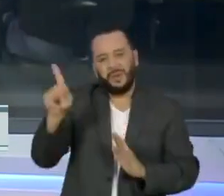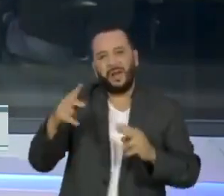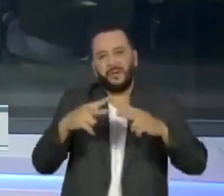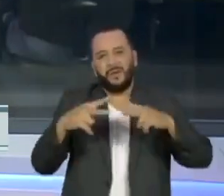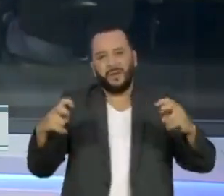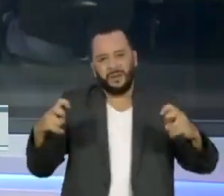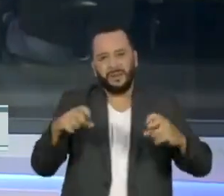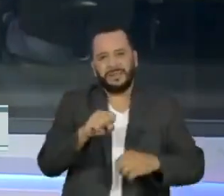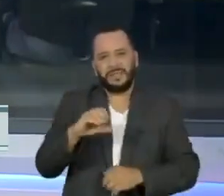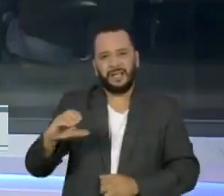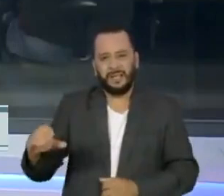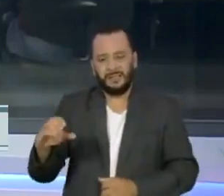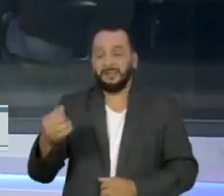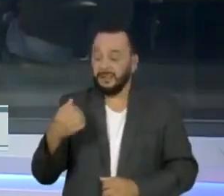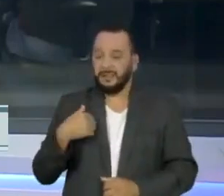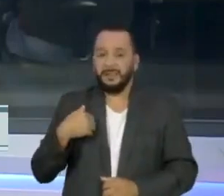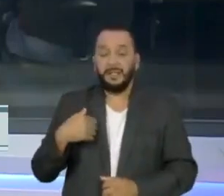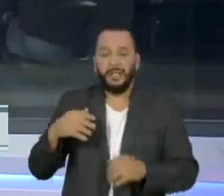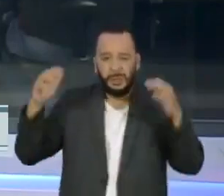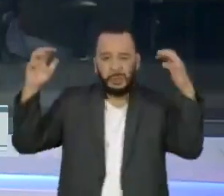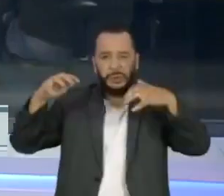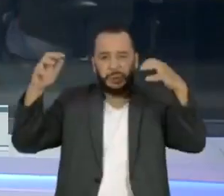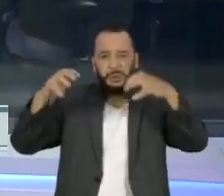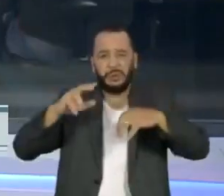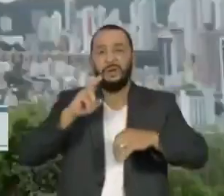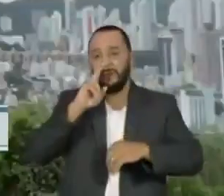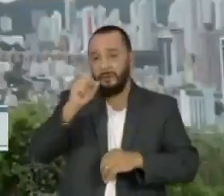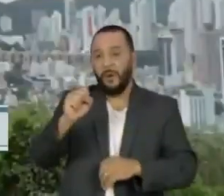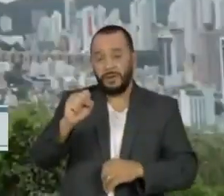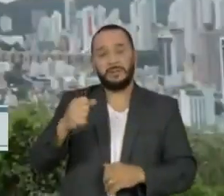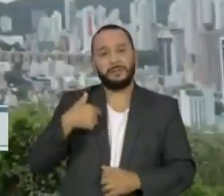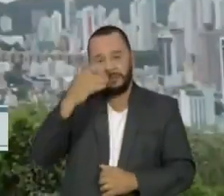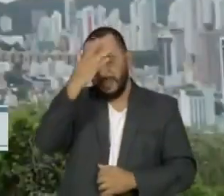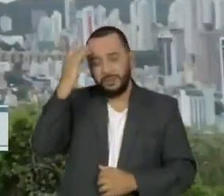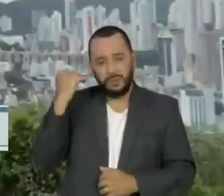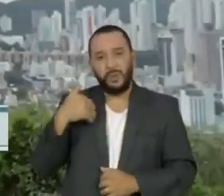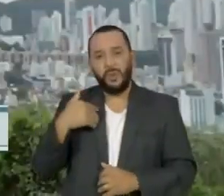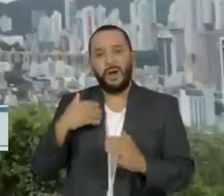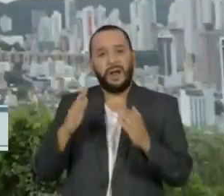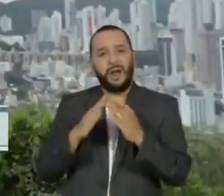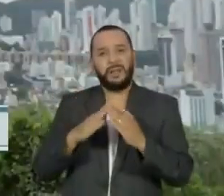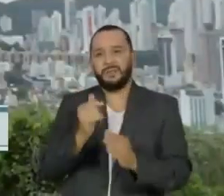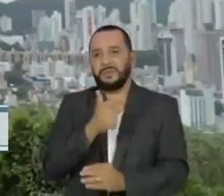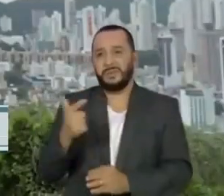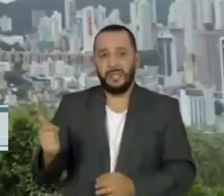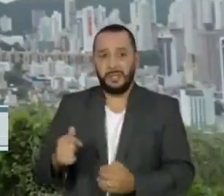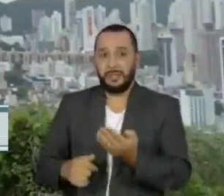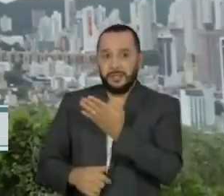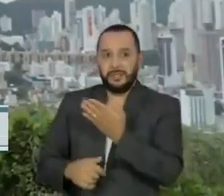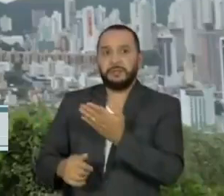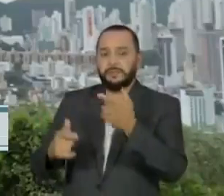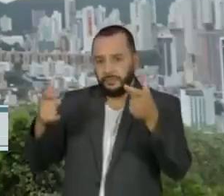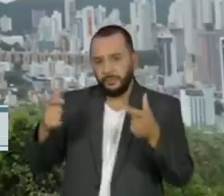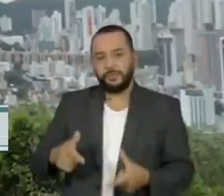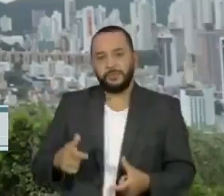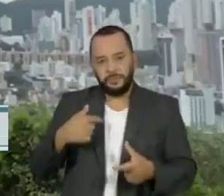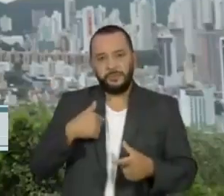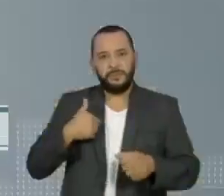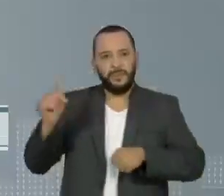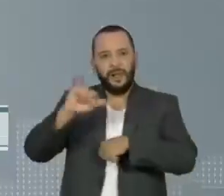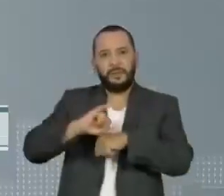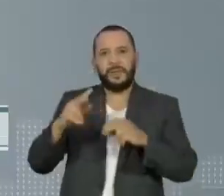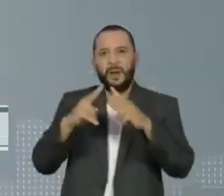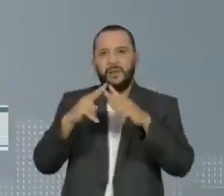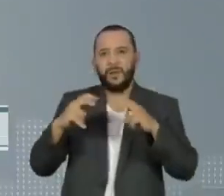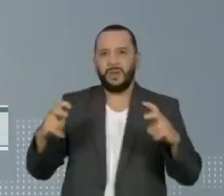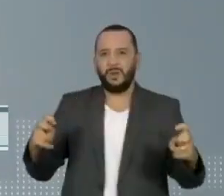Santa Catarina e dezenas de pessoas ficaram desabrigadas. A cidade mais atingida pelas chuvas foi a capital,